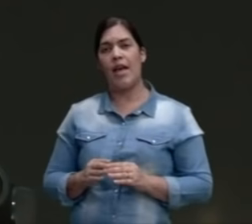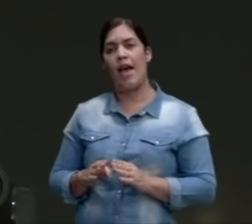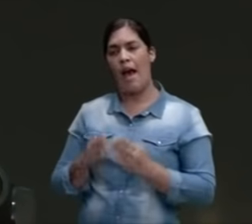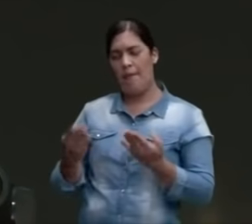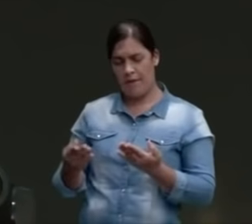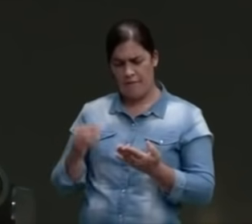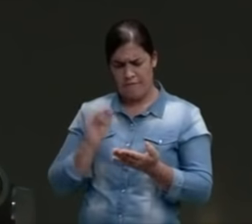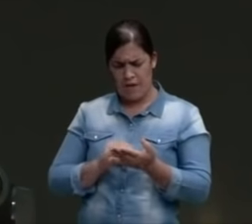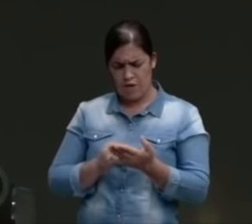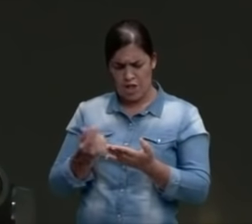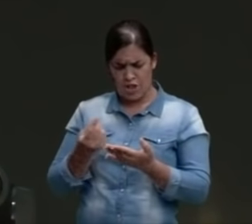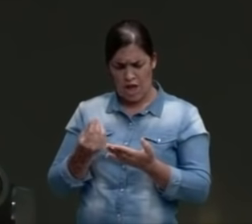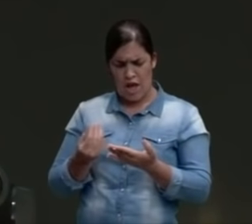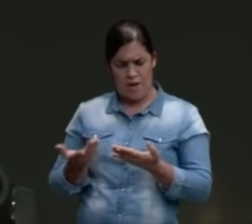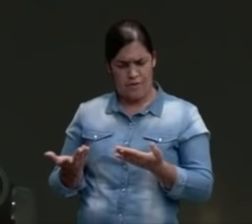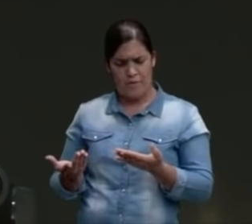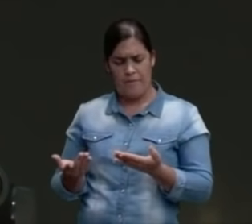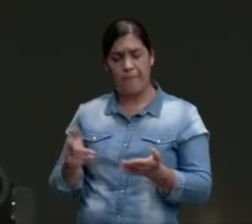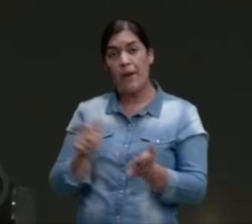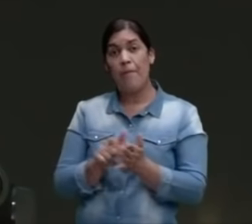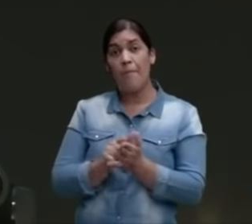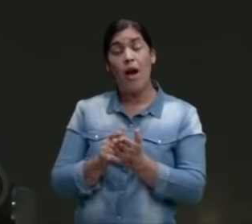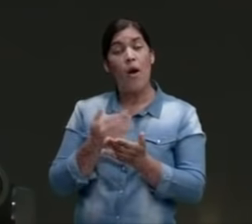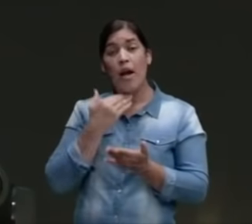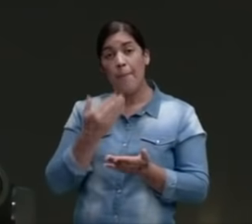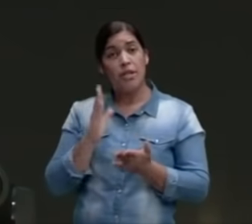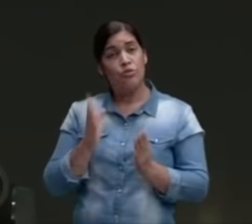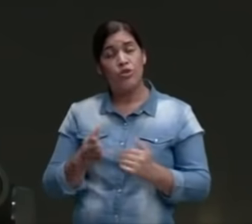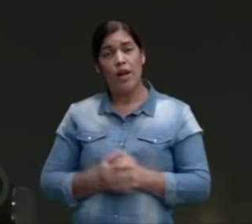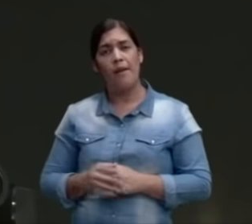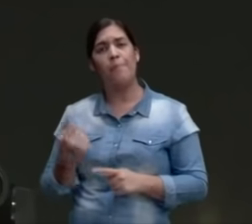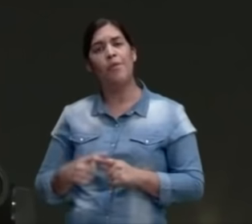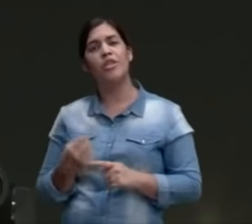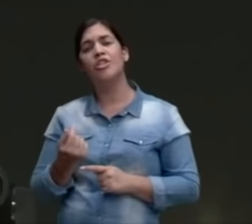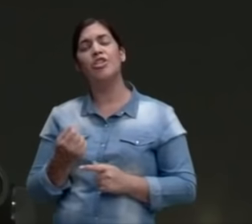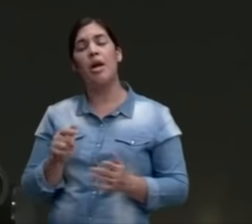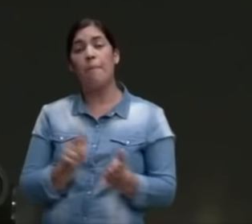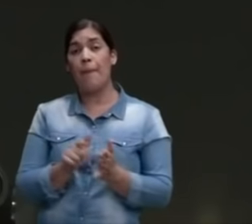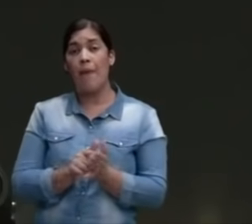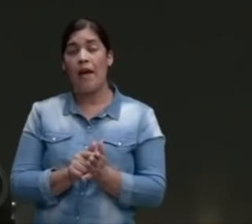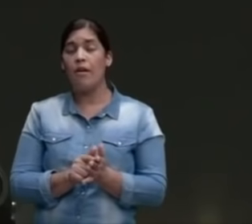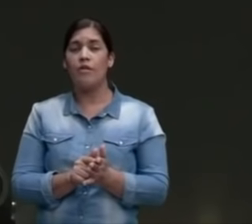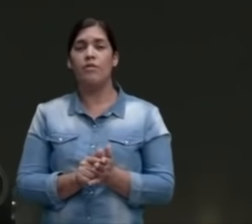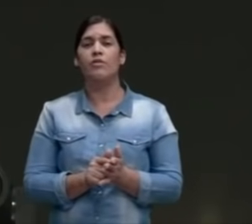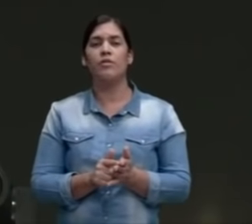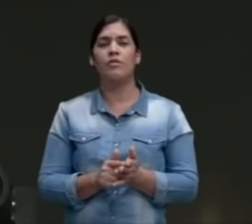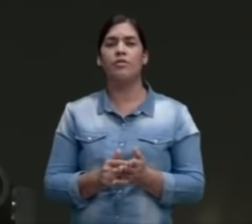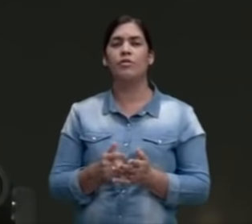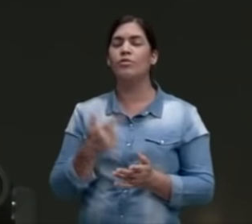não tem mais dinheiro? O dinheiro em papel está acabando, irmãos. Por quê? Porque o dinheiro em papel não tem como ter um